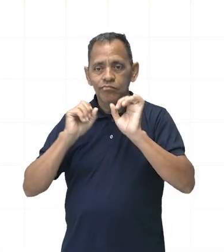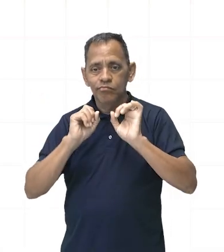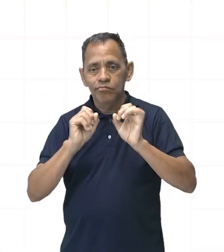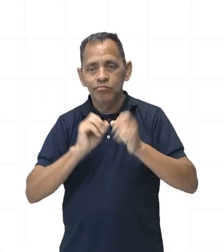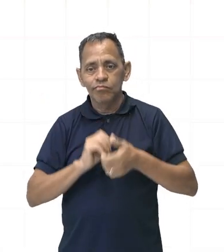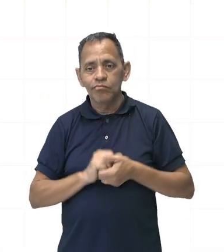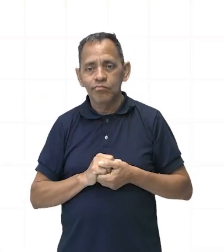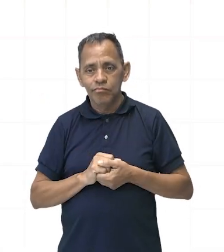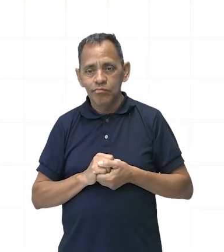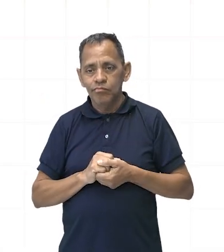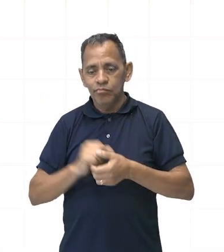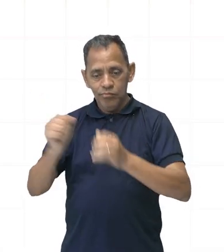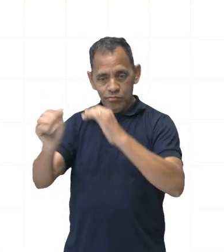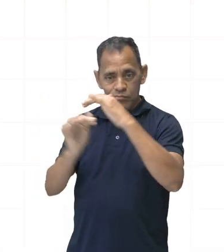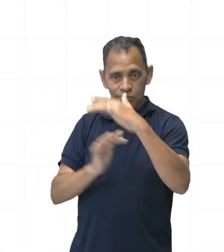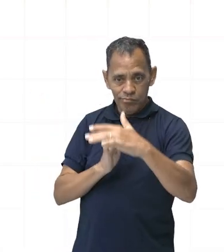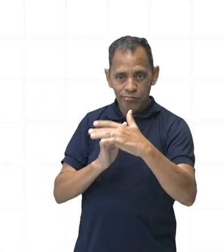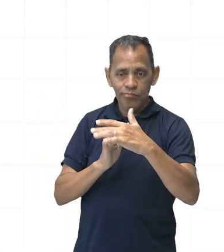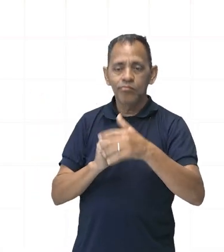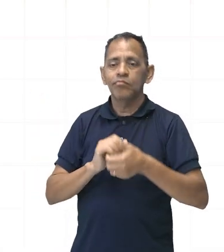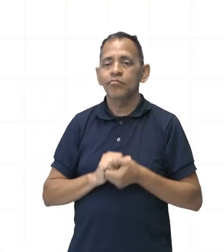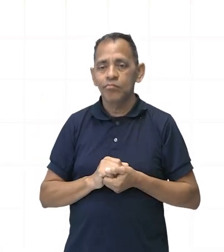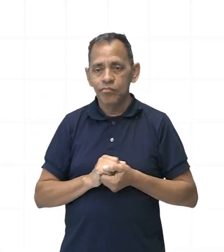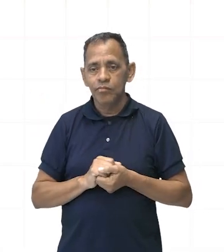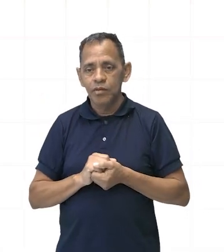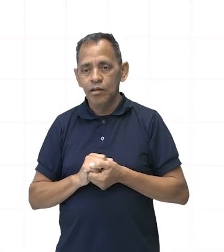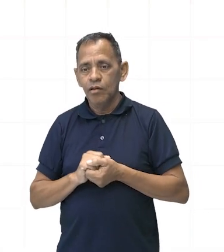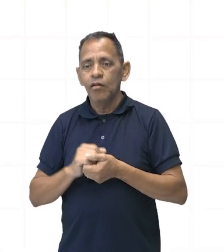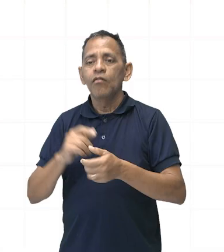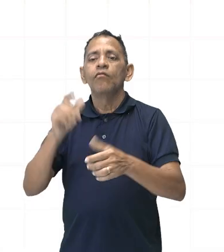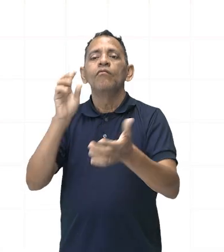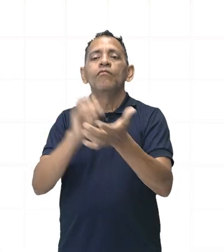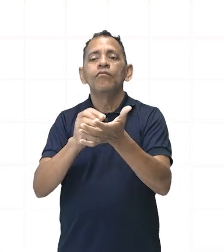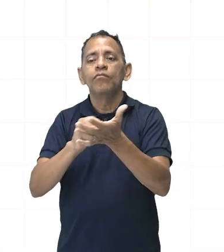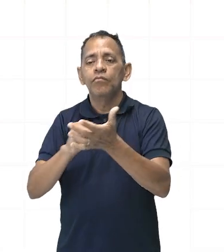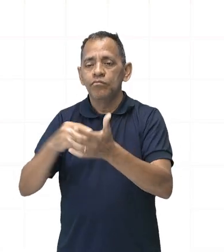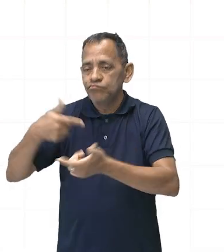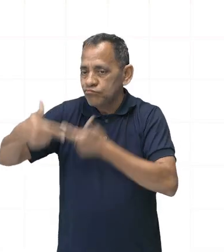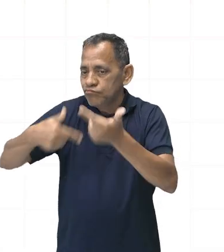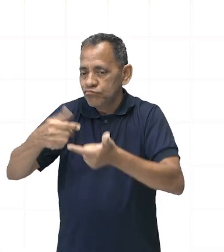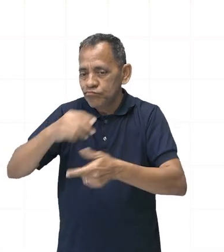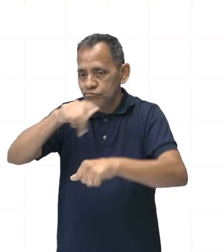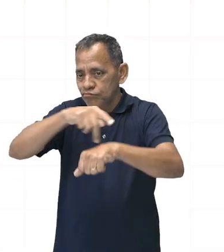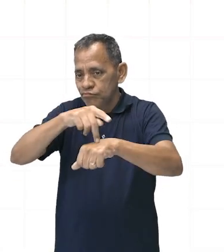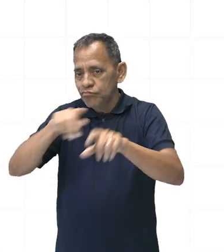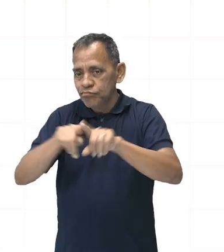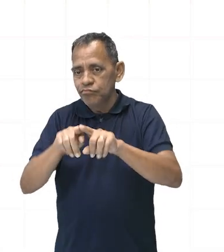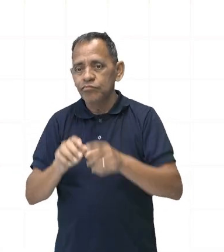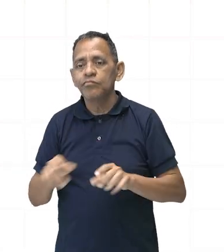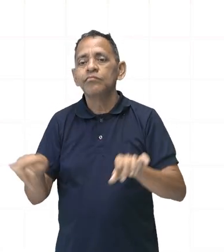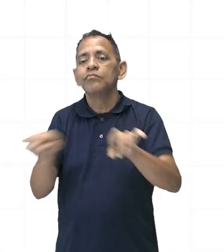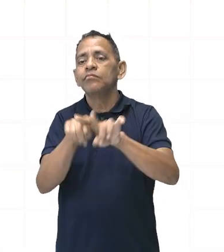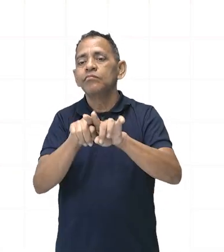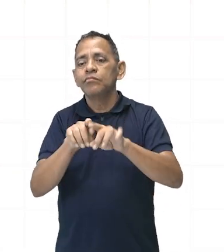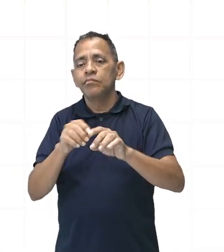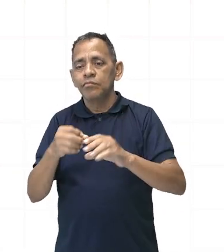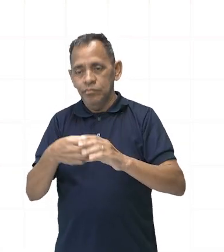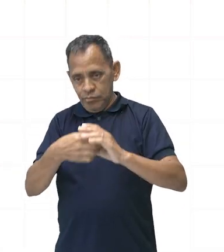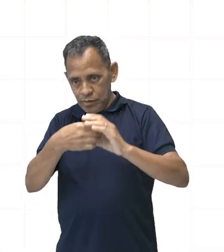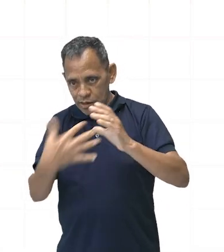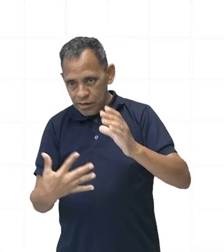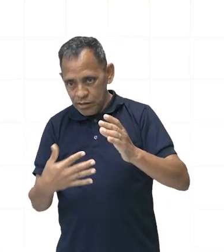responsabilizando esses imigrantes ilegais pelo desemprego naquelas áreas, naqueles países e até mesmo outros